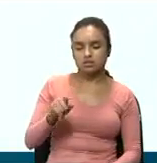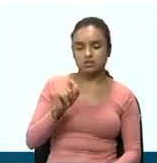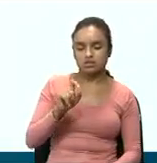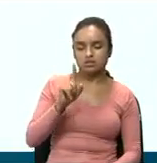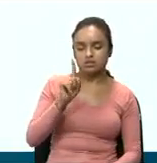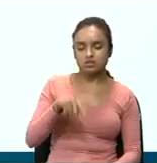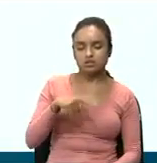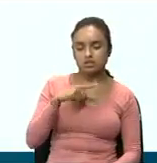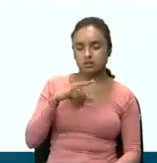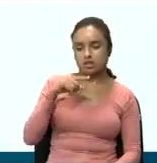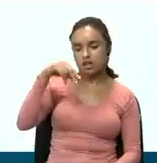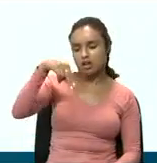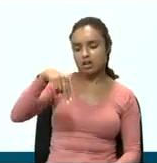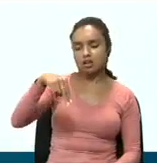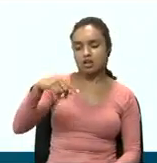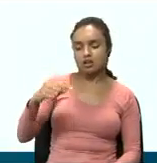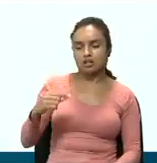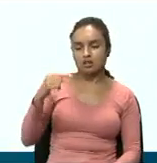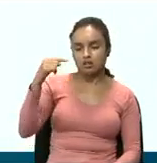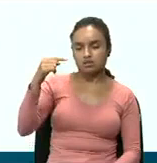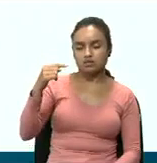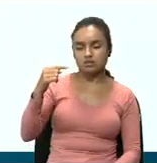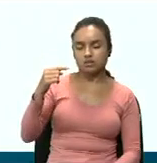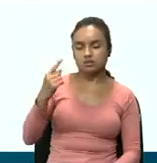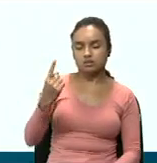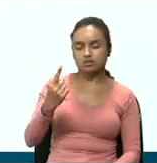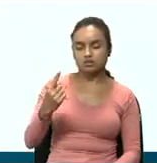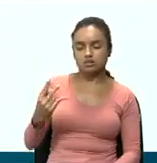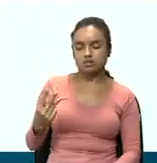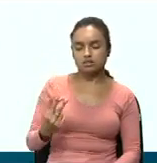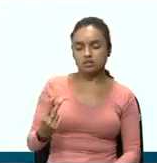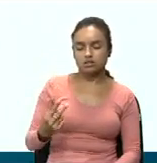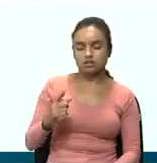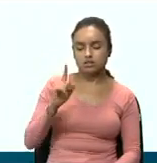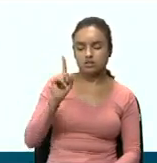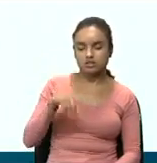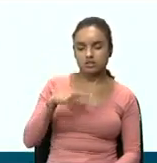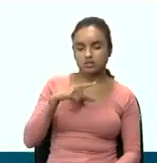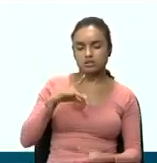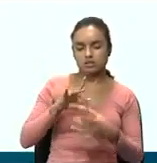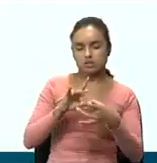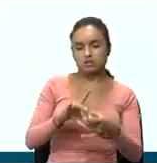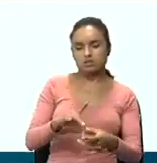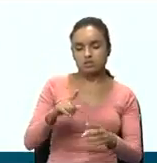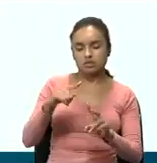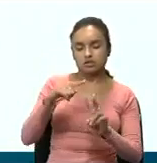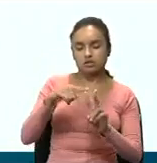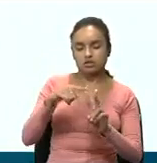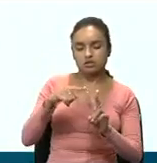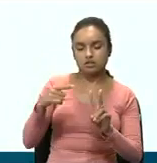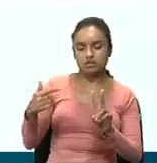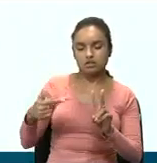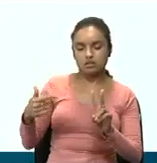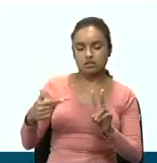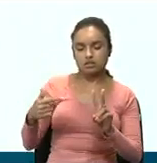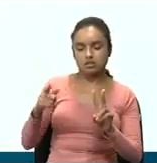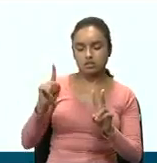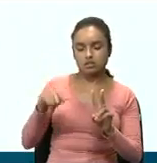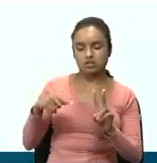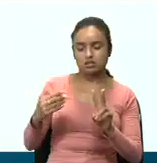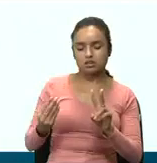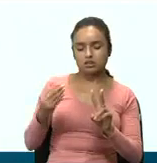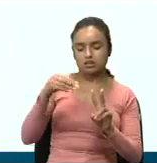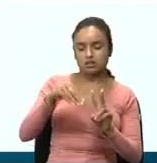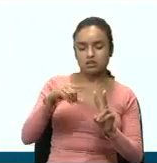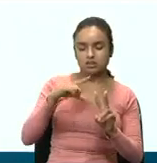N elevado a meio, olha só, eu posso pensar como sendo a raiz quadrada de n, que foi o que eu fiz no início só para integrar. Então, eu vou